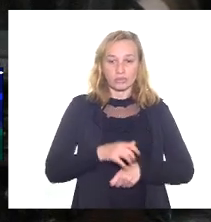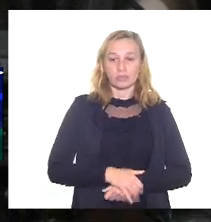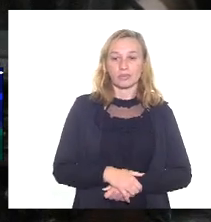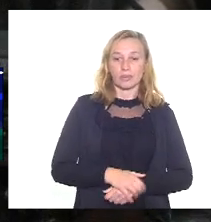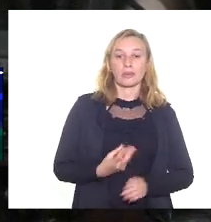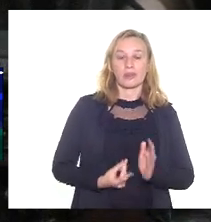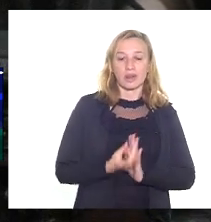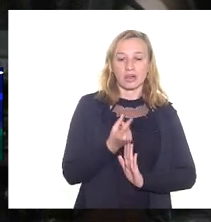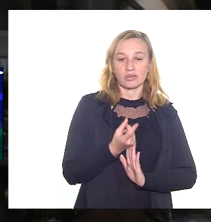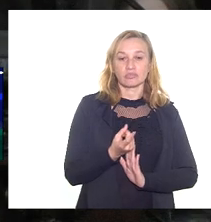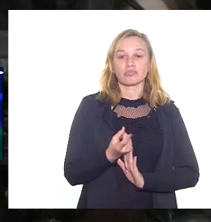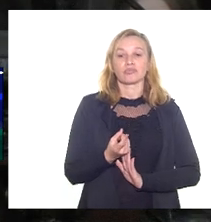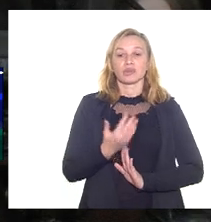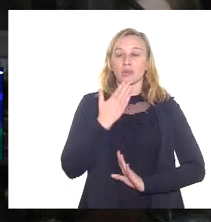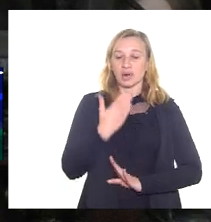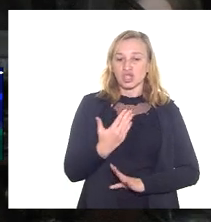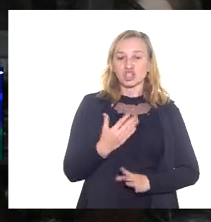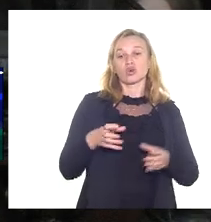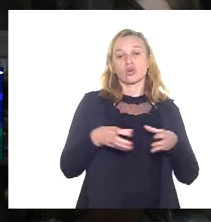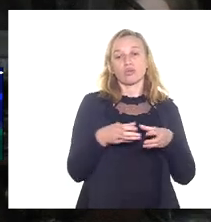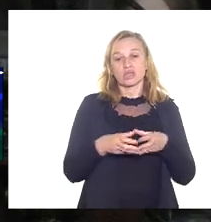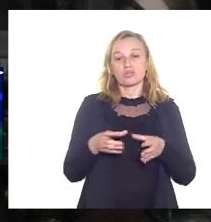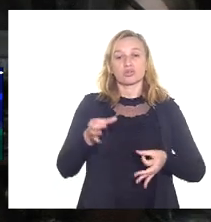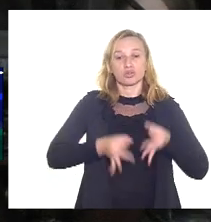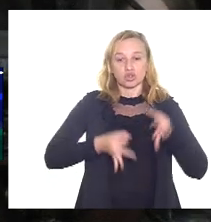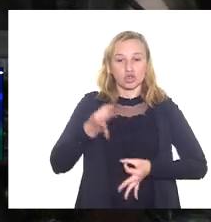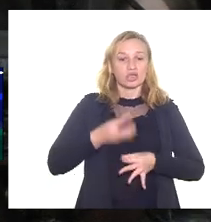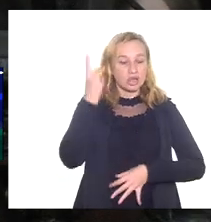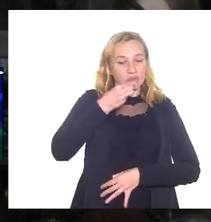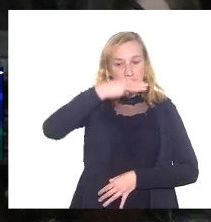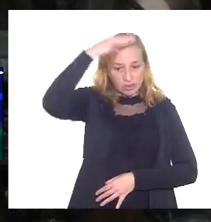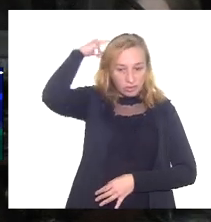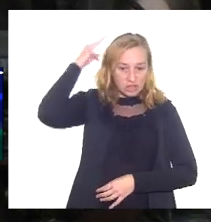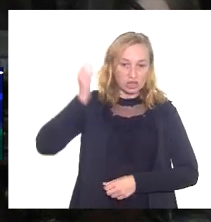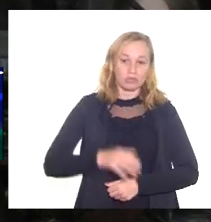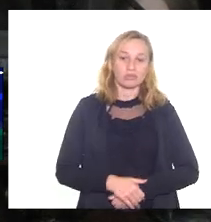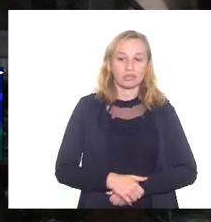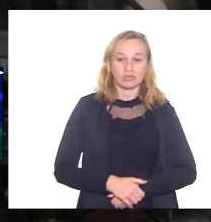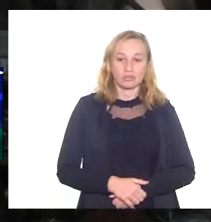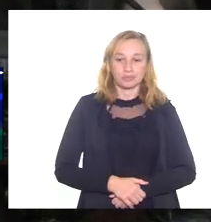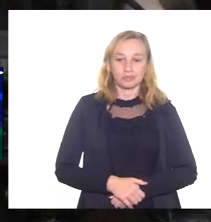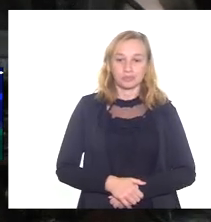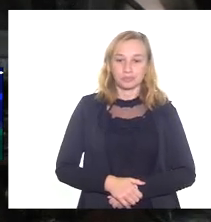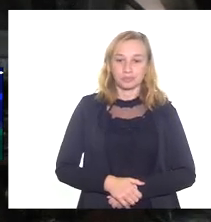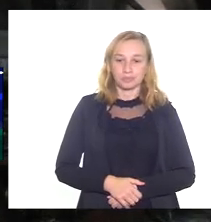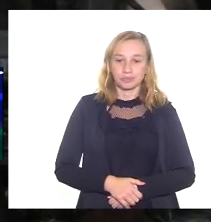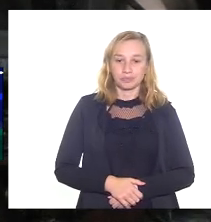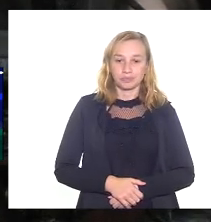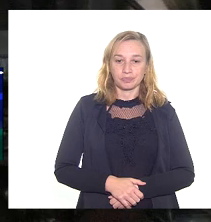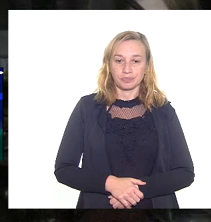Controle. Permitir parecer pela Comissão de Constituição e Justiça, deputado Márcio Pacheco.